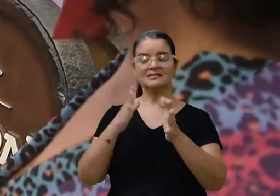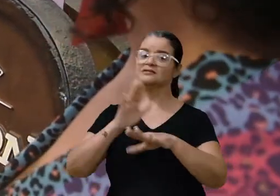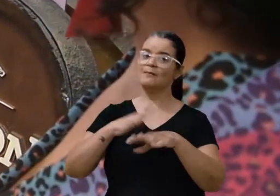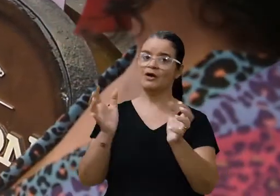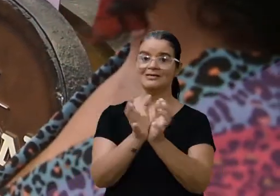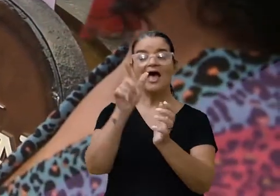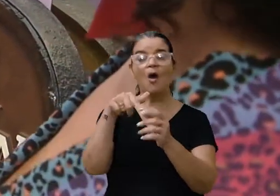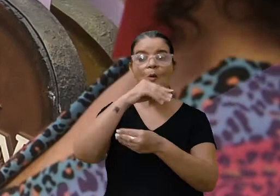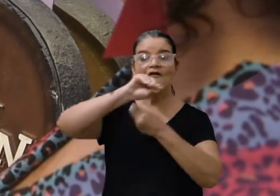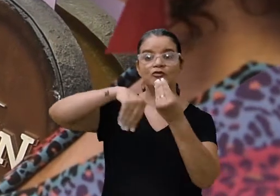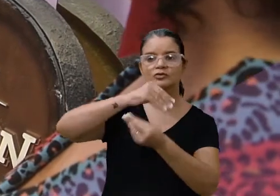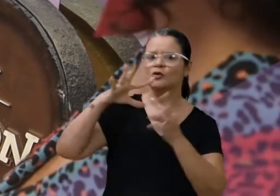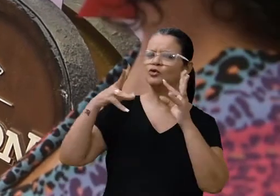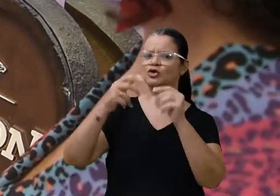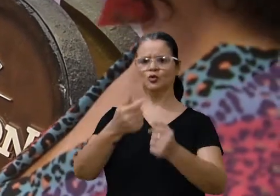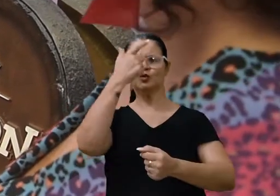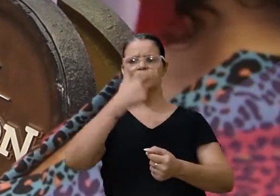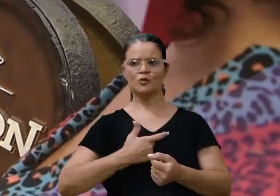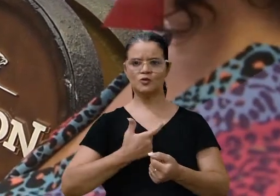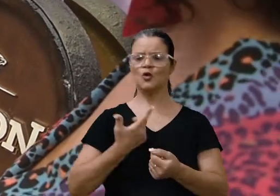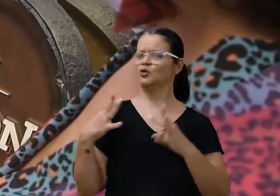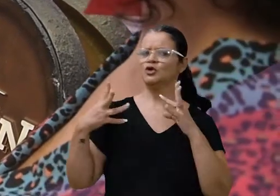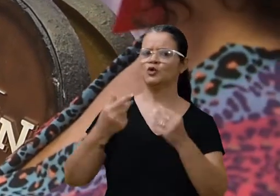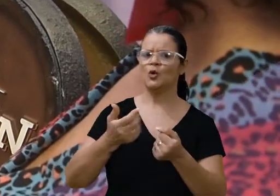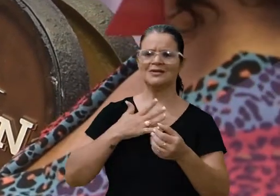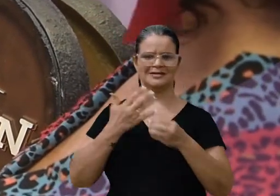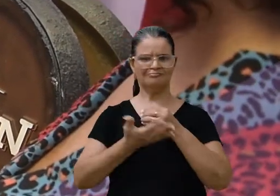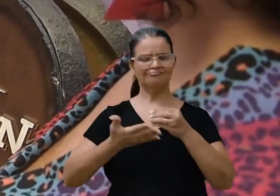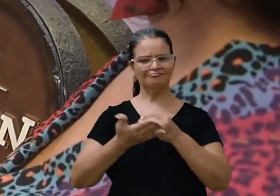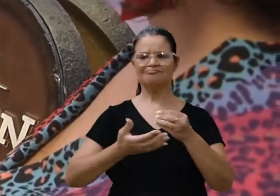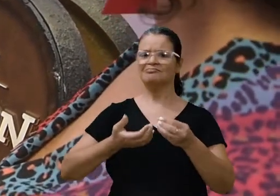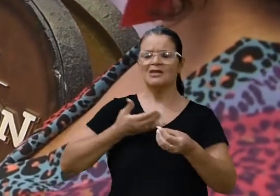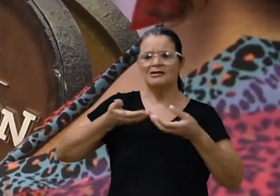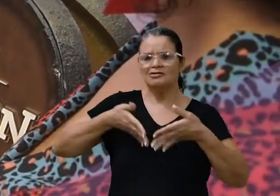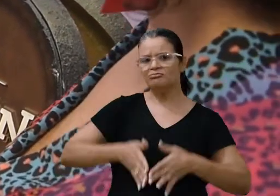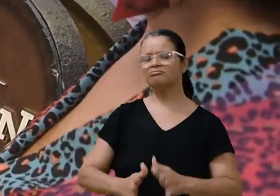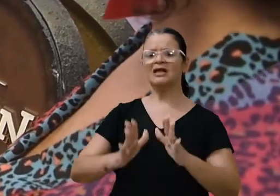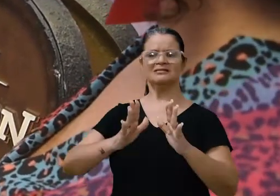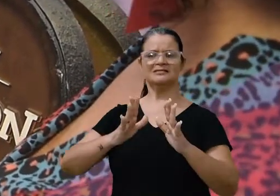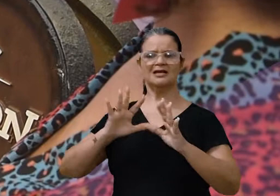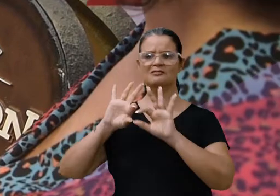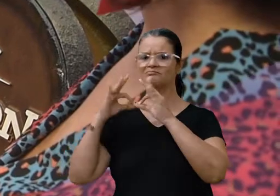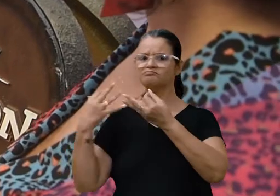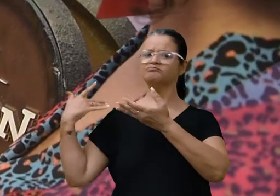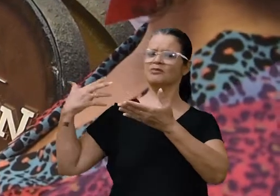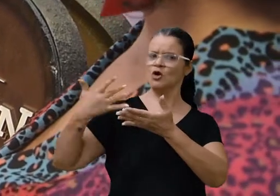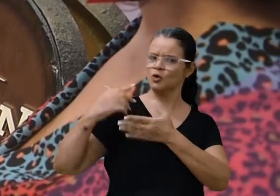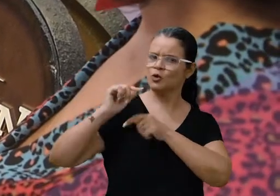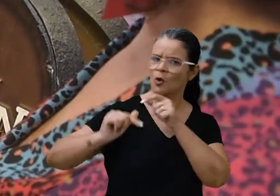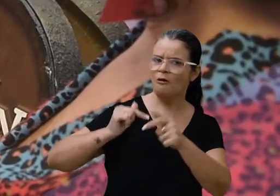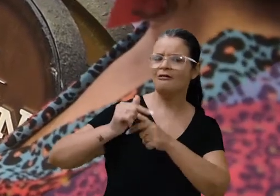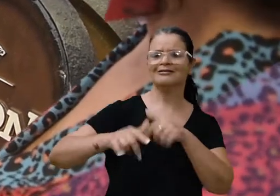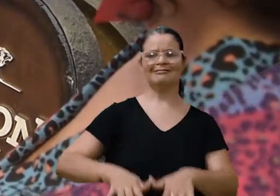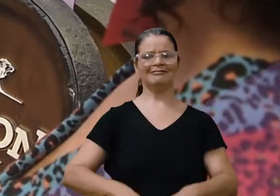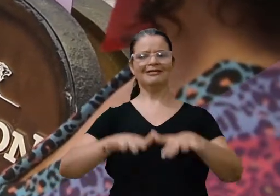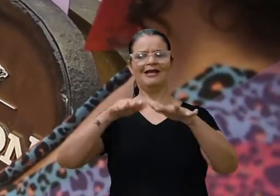uma fusão de tudo que eu sou, de todas as minhas essências, das minhas raízes, né, de todo um caminhar de infância até